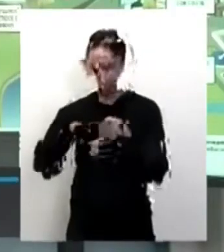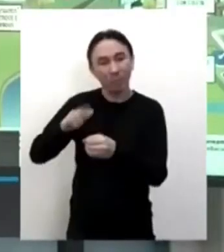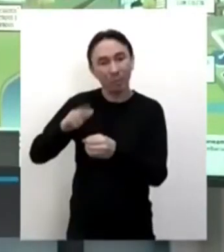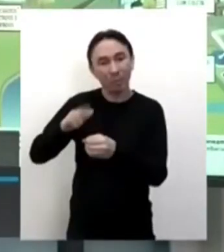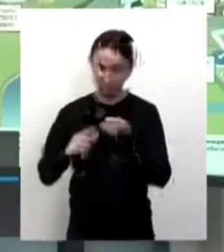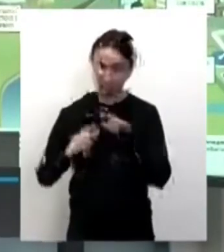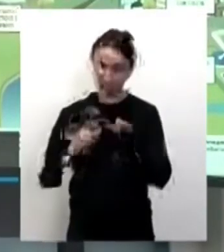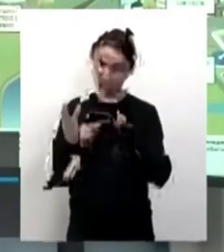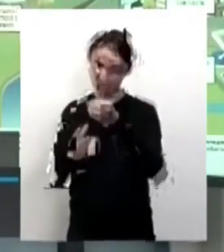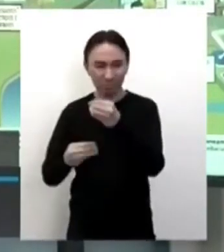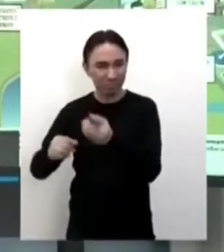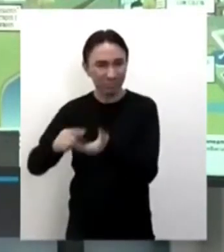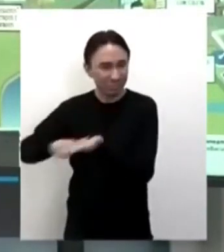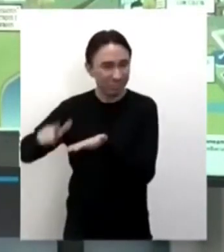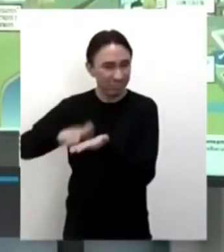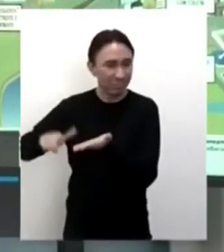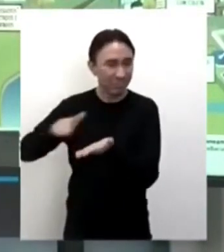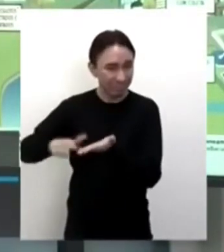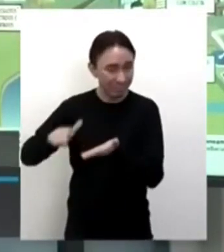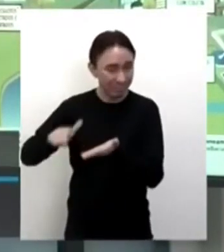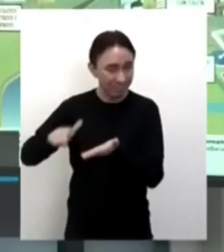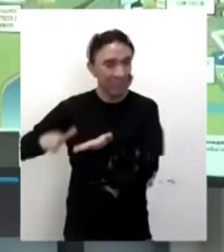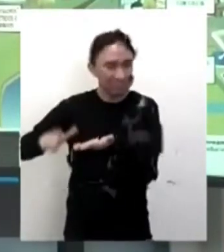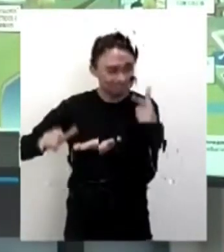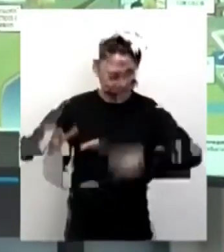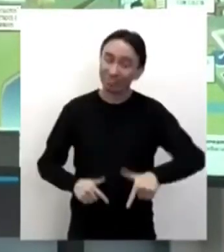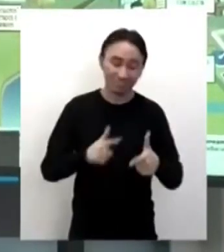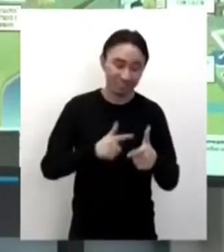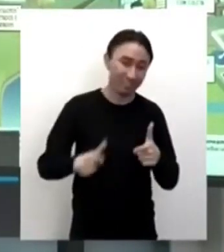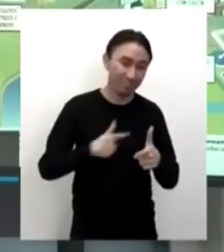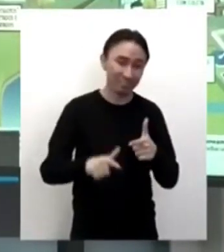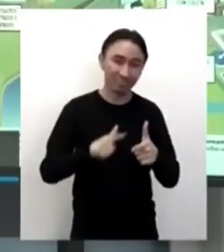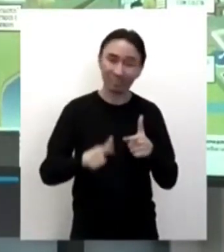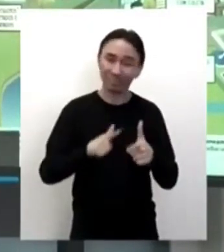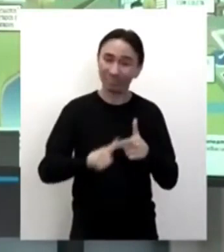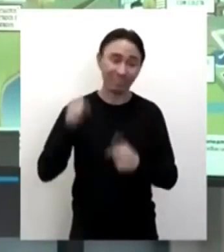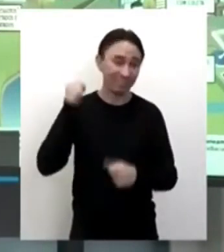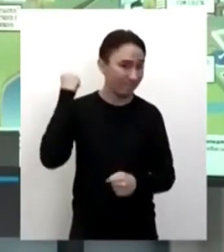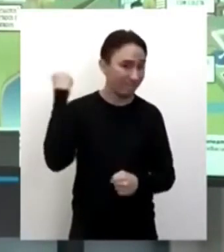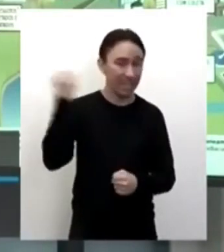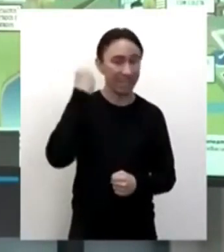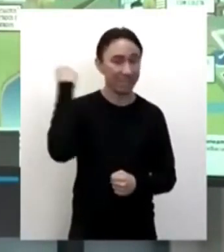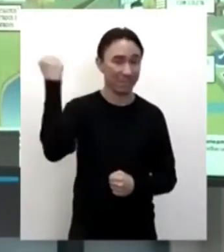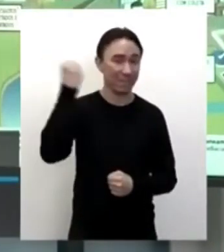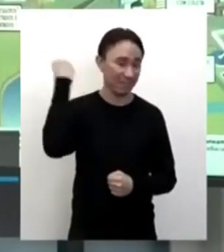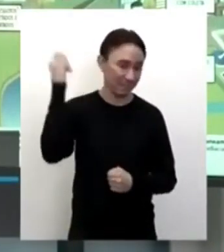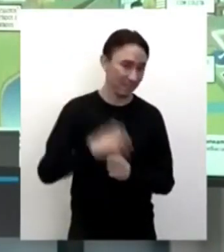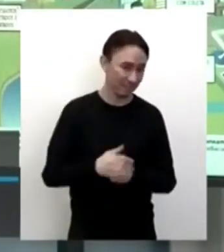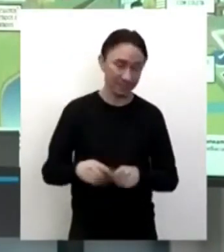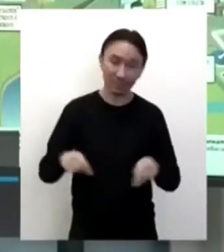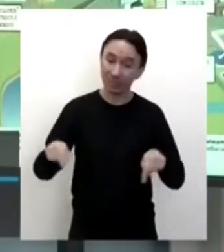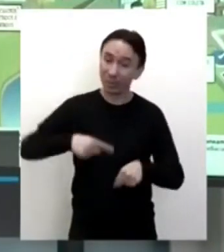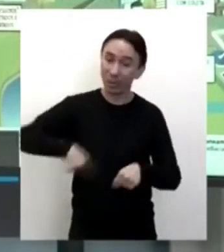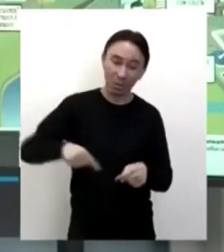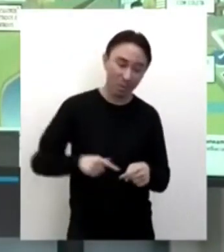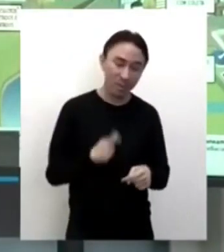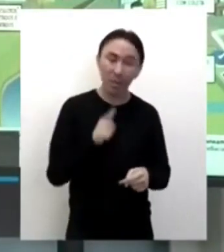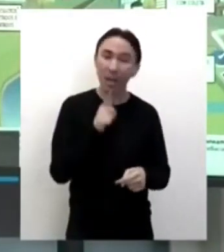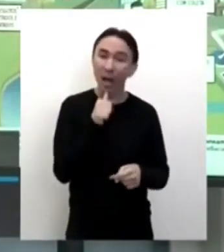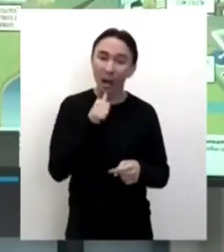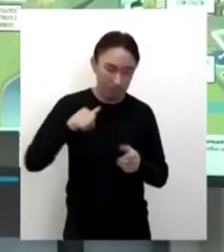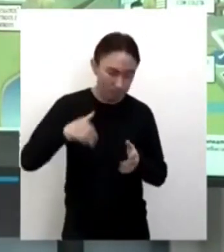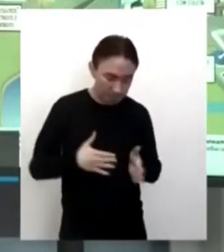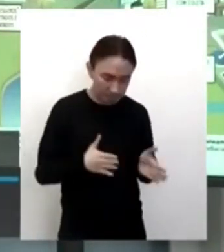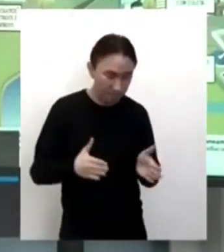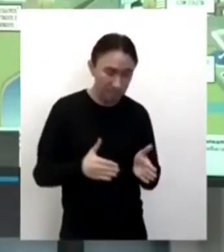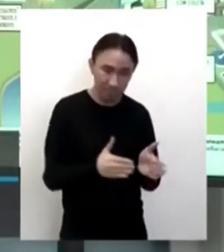não é tratado. Então, é outro problema grave, o esgoto é grave, os nossos rios são esgotos a céu aberto, né? Precisa ter um